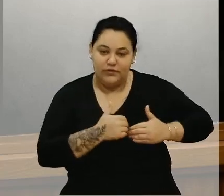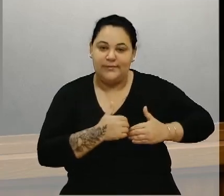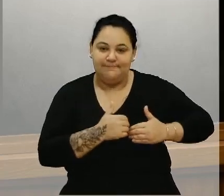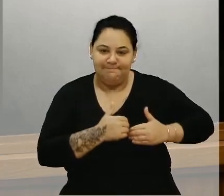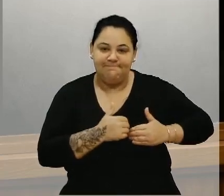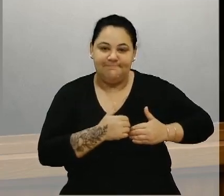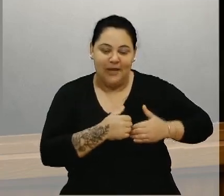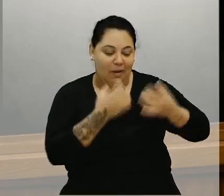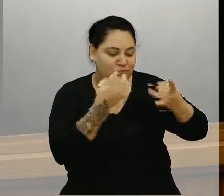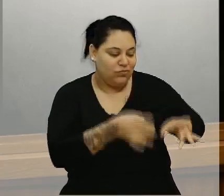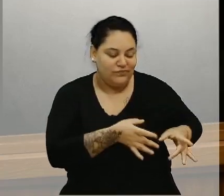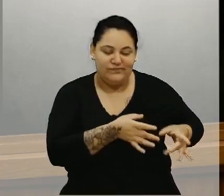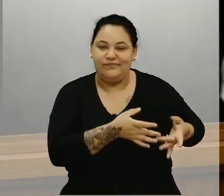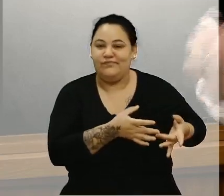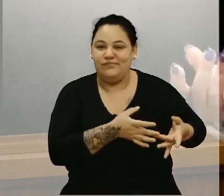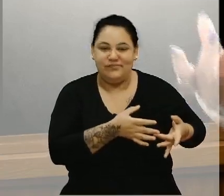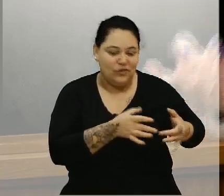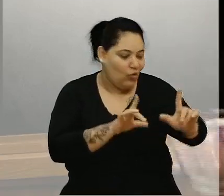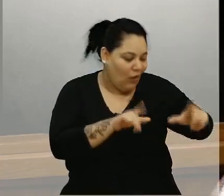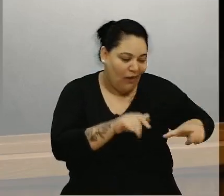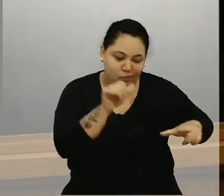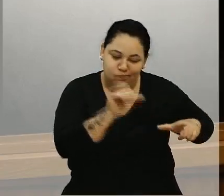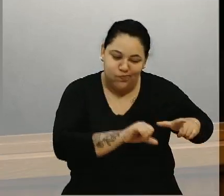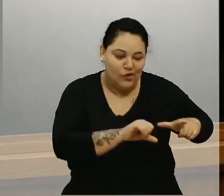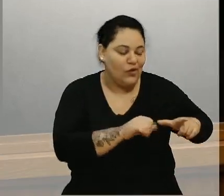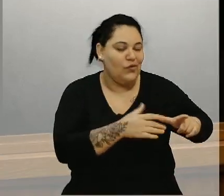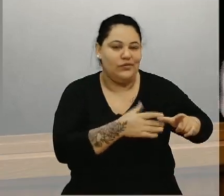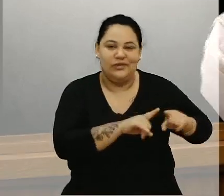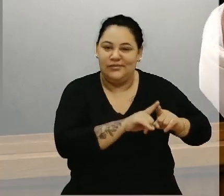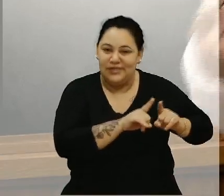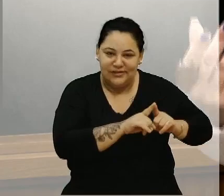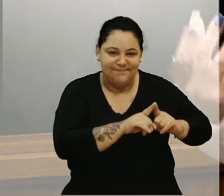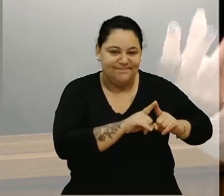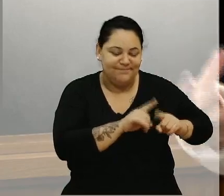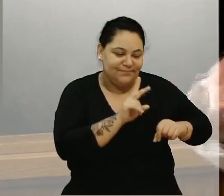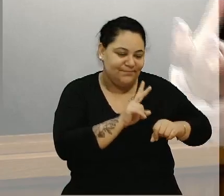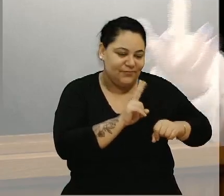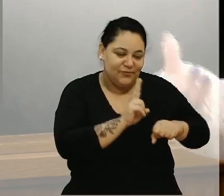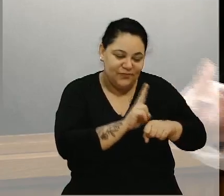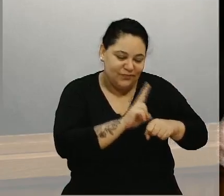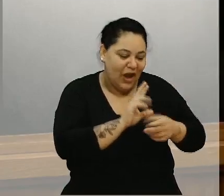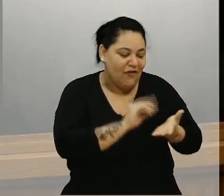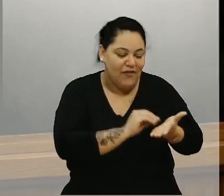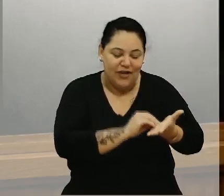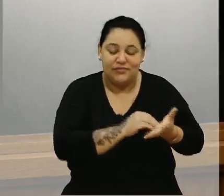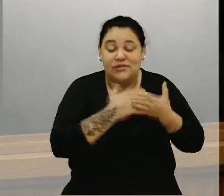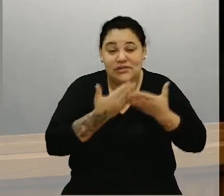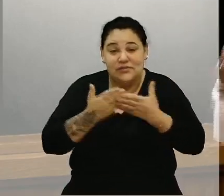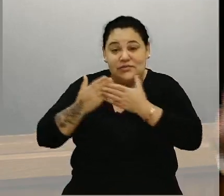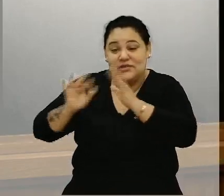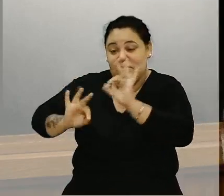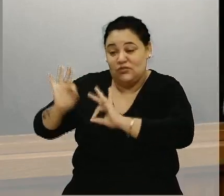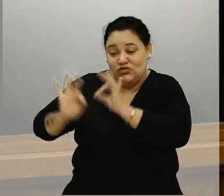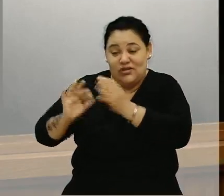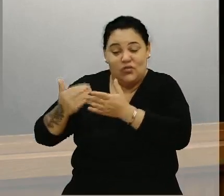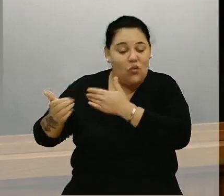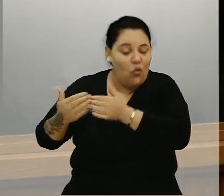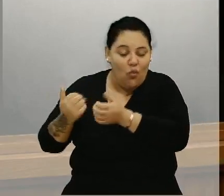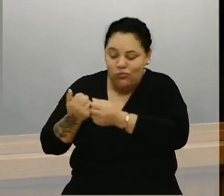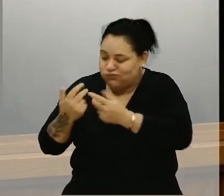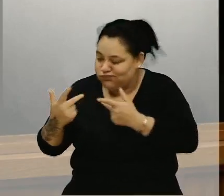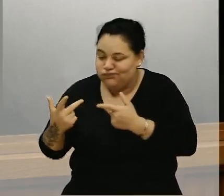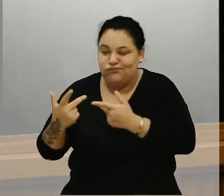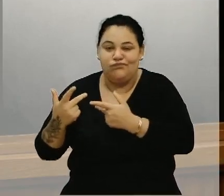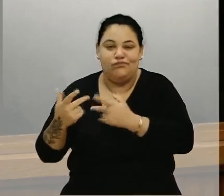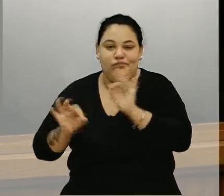muito pior. Então, esse projeto e qualquer outro, mas esse específico, está mais uma